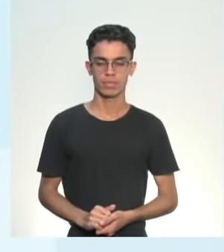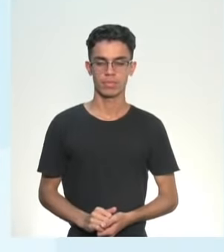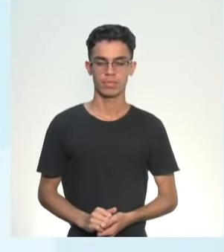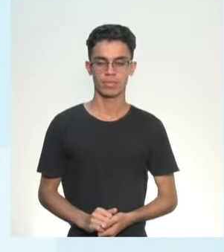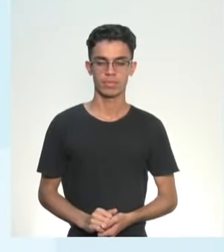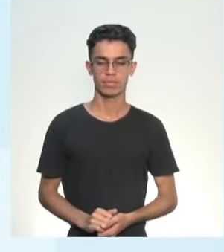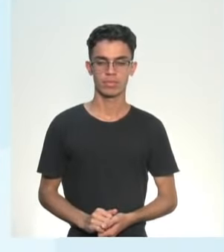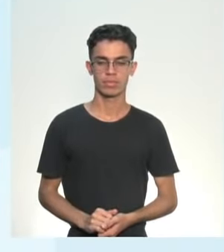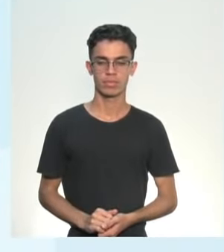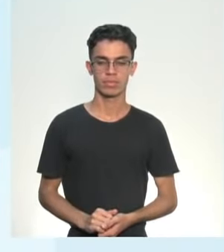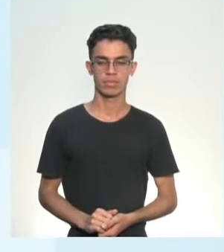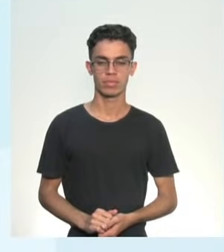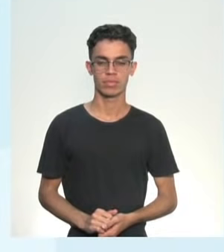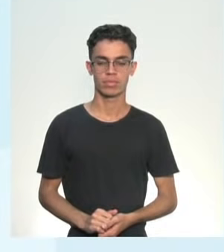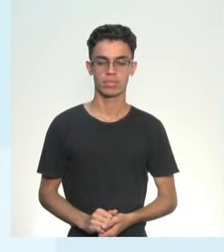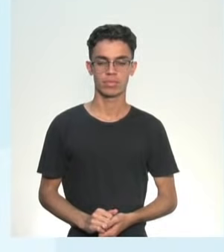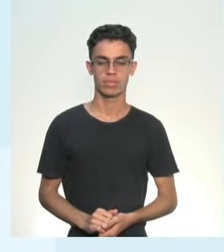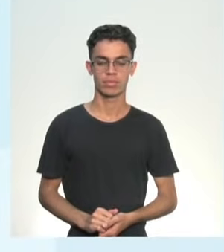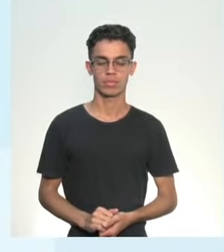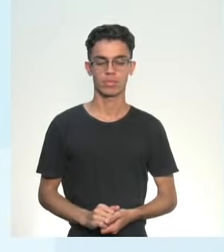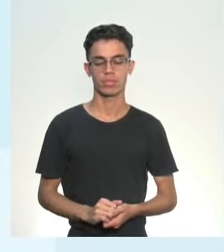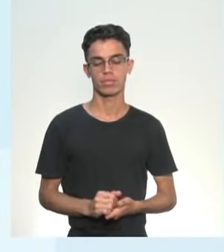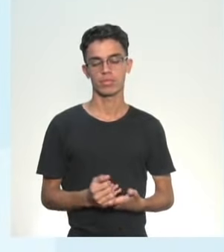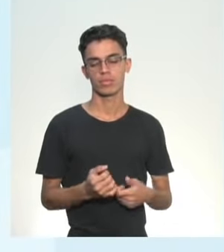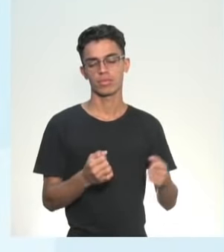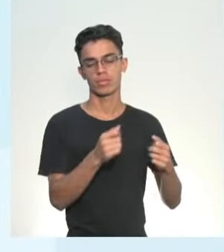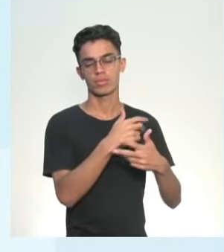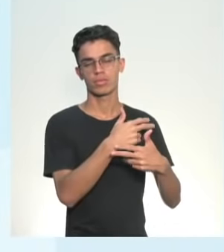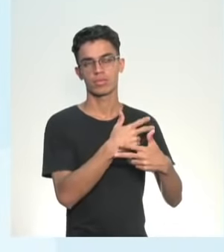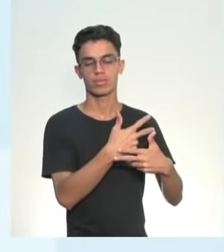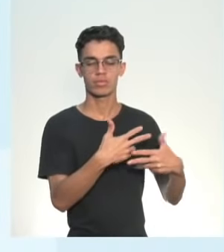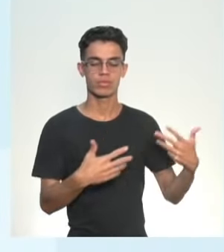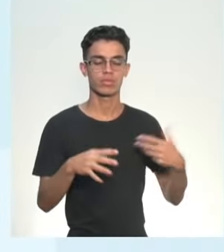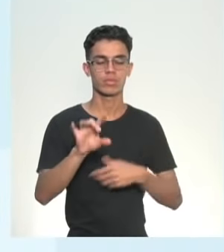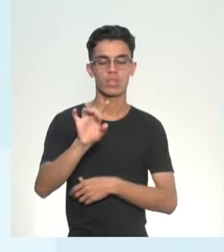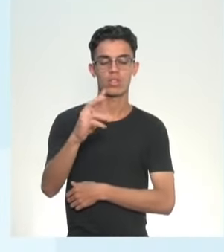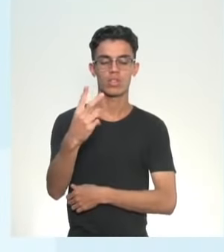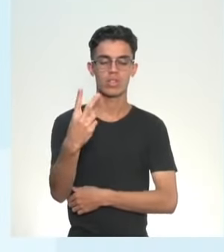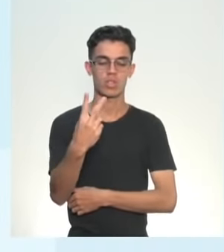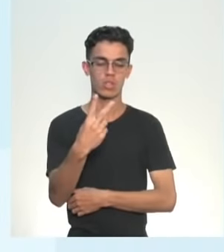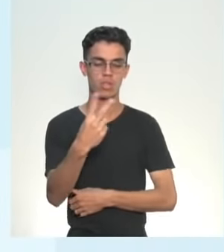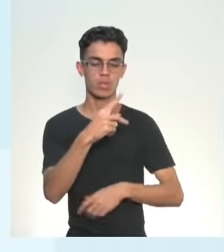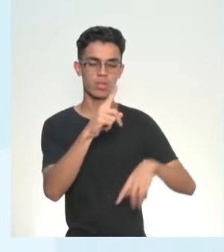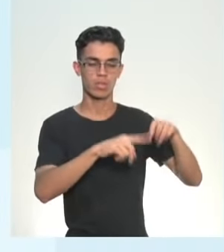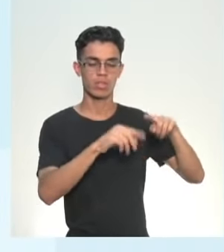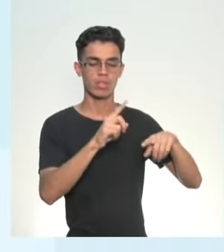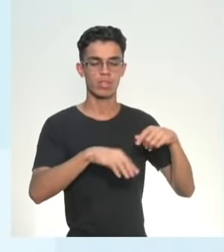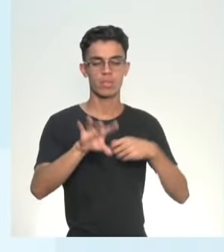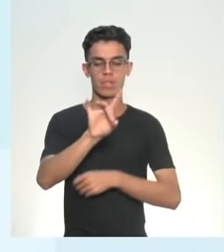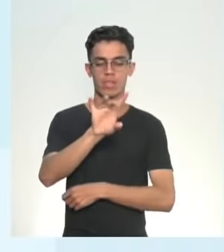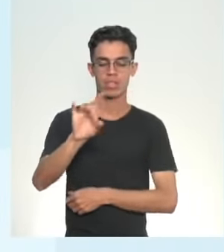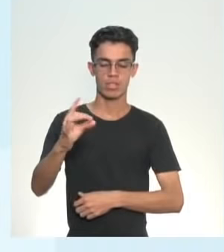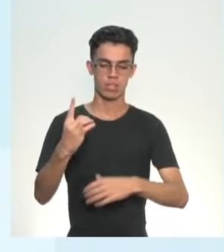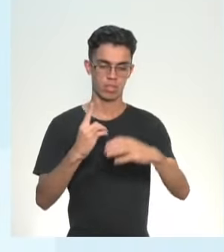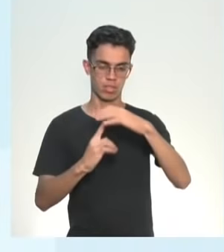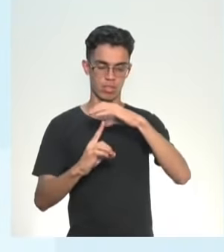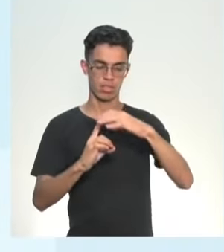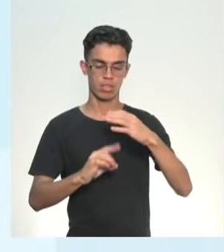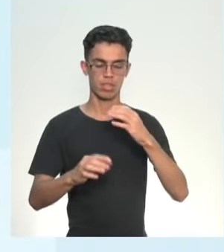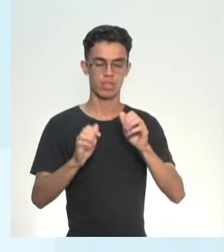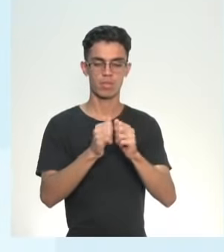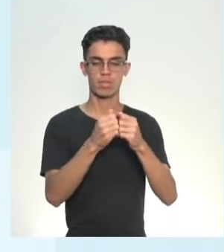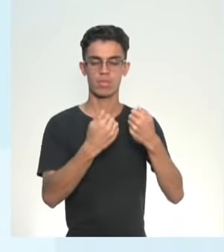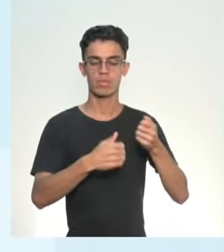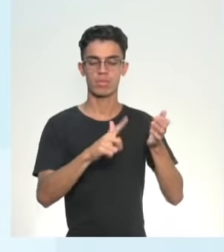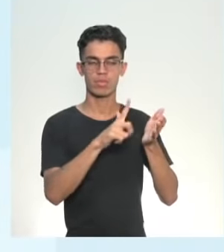Limited to your question esses itens serão limitados a dois por cliente bread pão paper tal papel